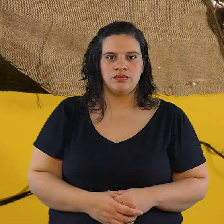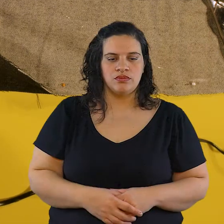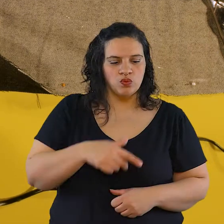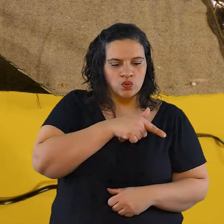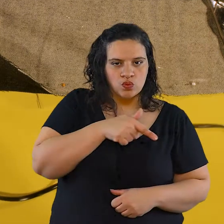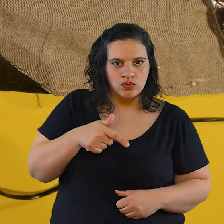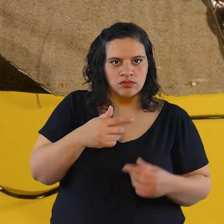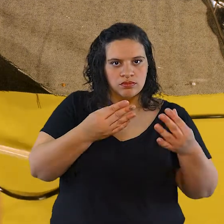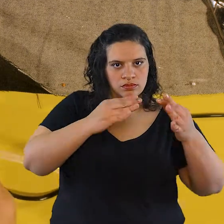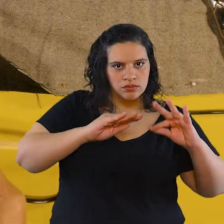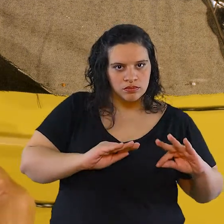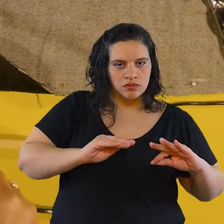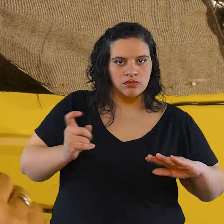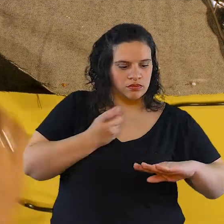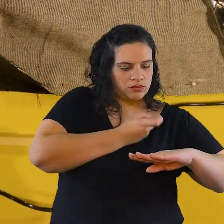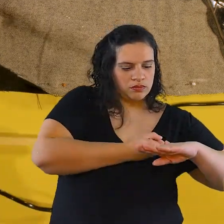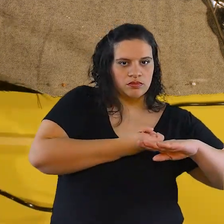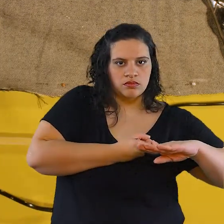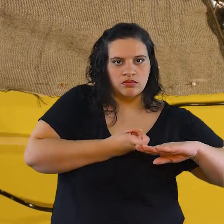Ó, passo um tanto,